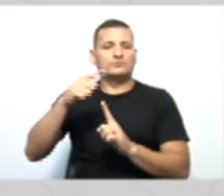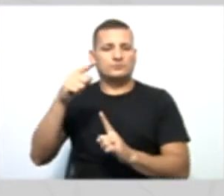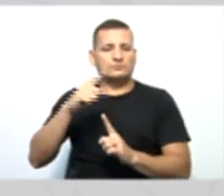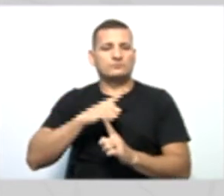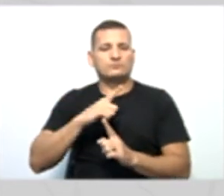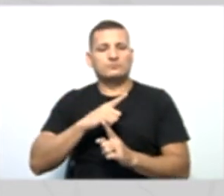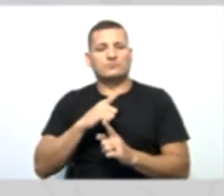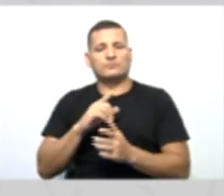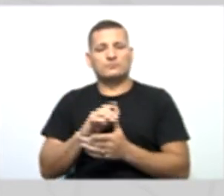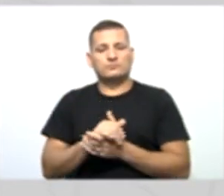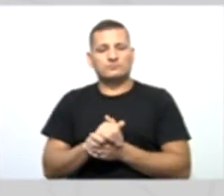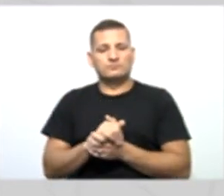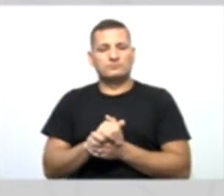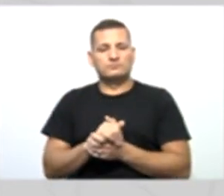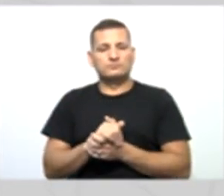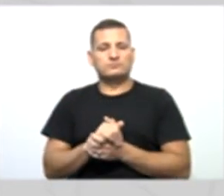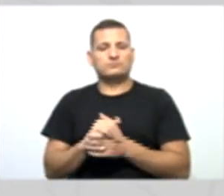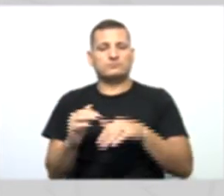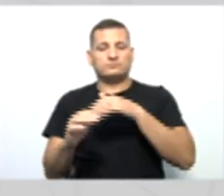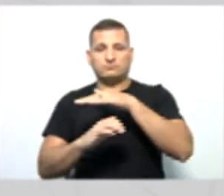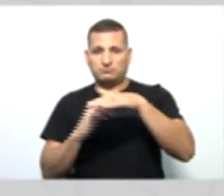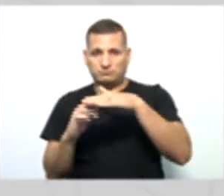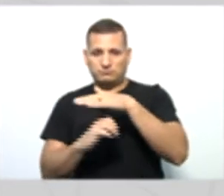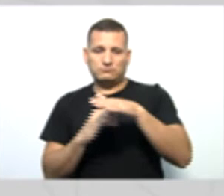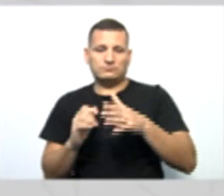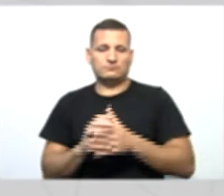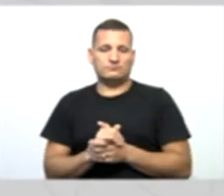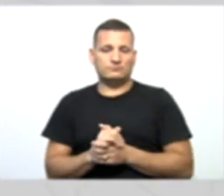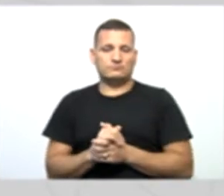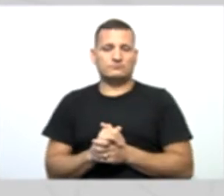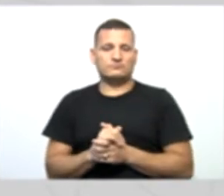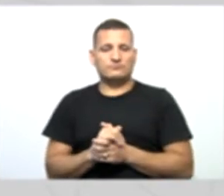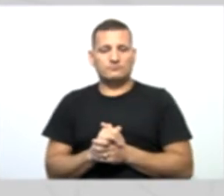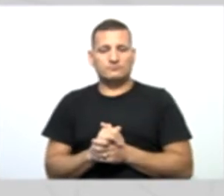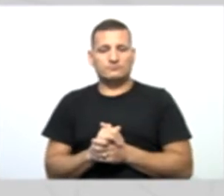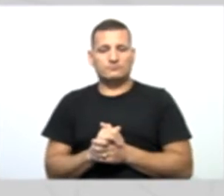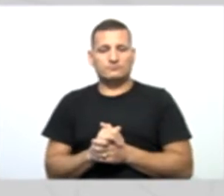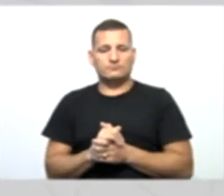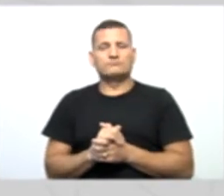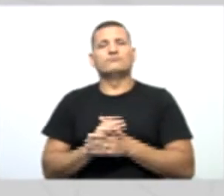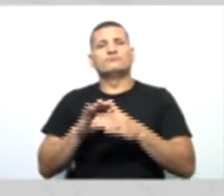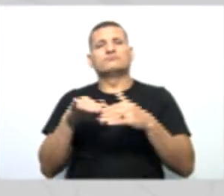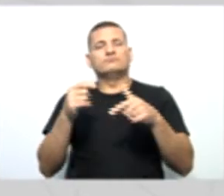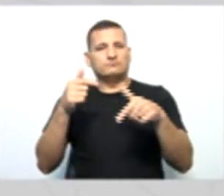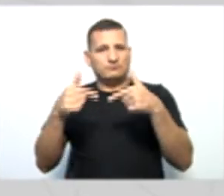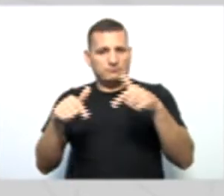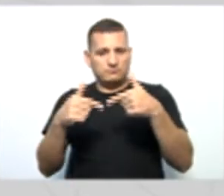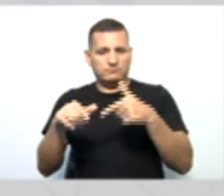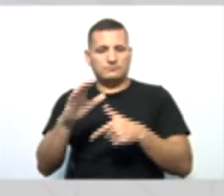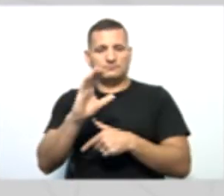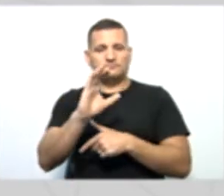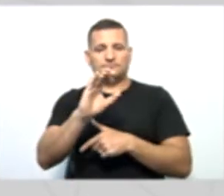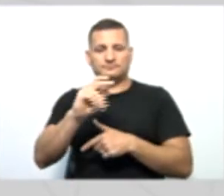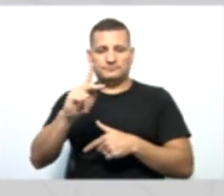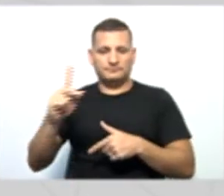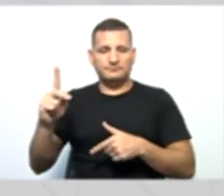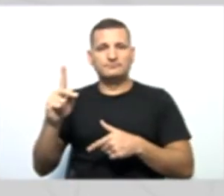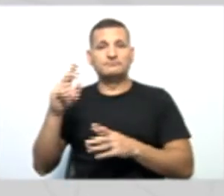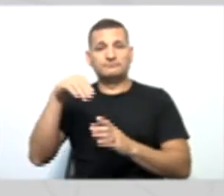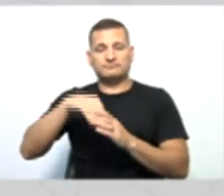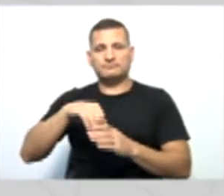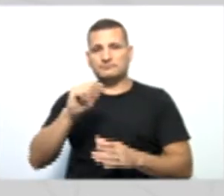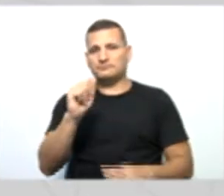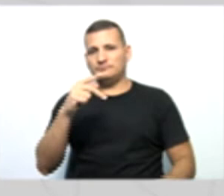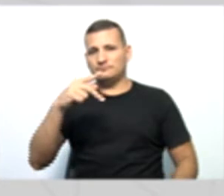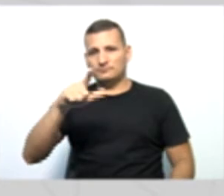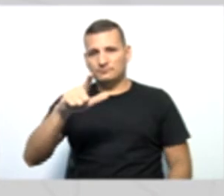ocorre entre os negócios envolvidos e qual a atividade da cooperativa envolvida no